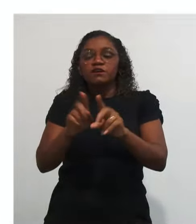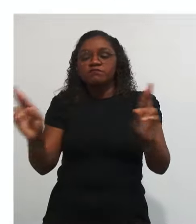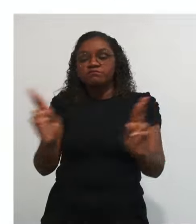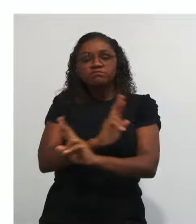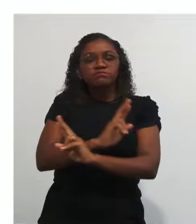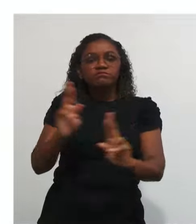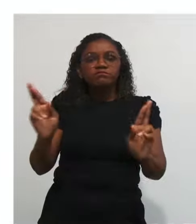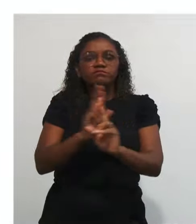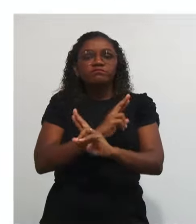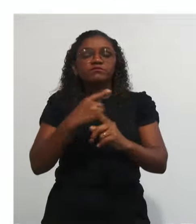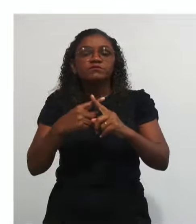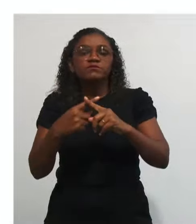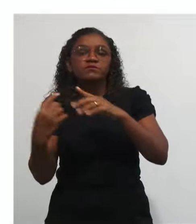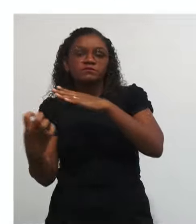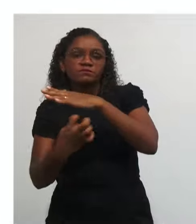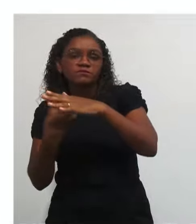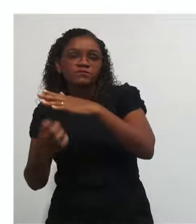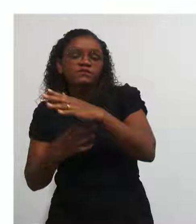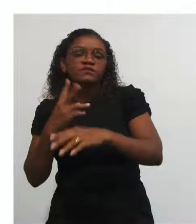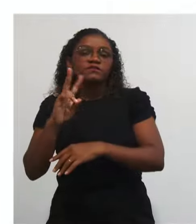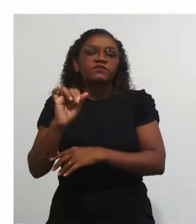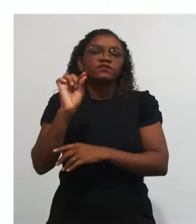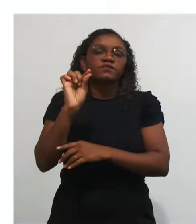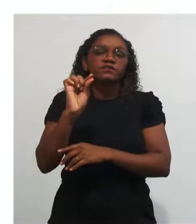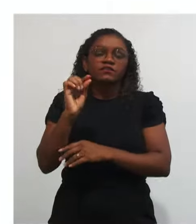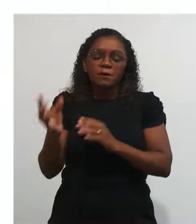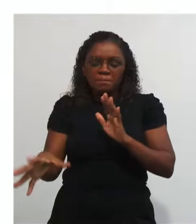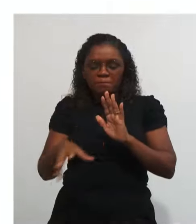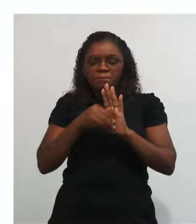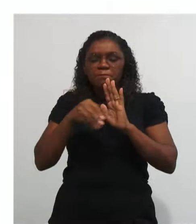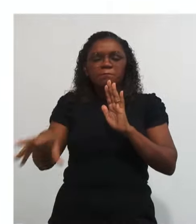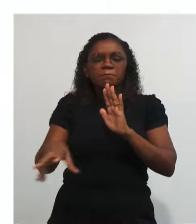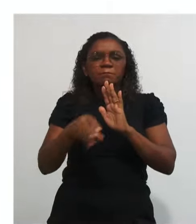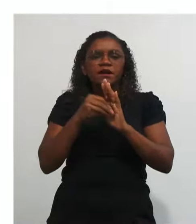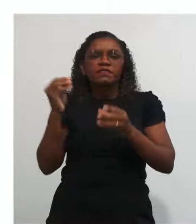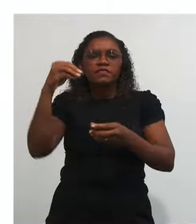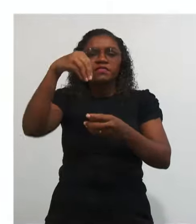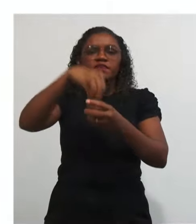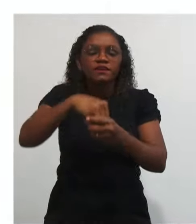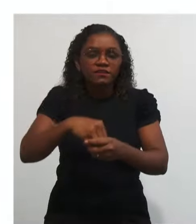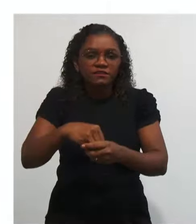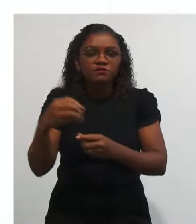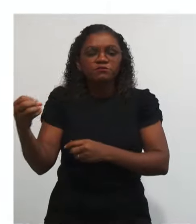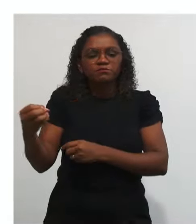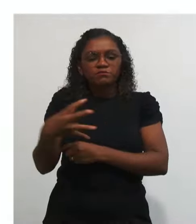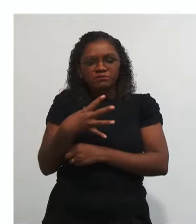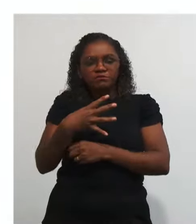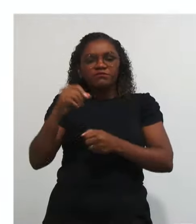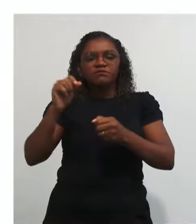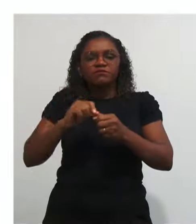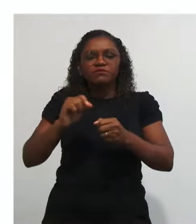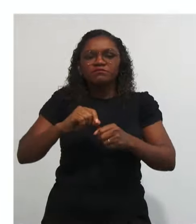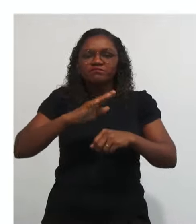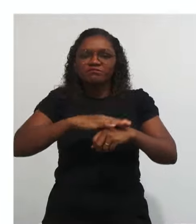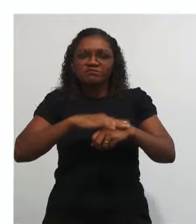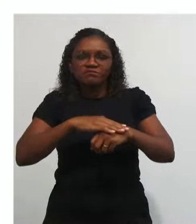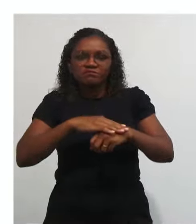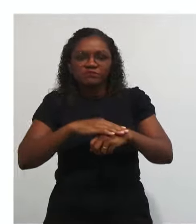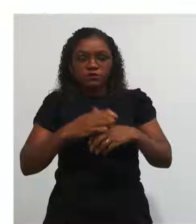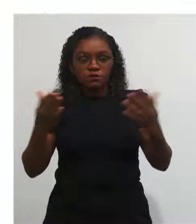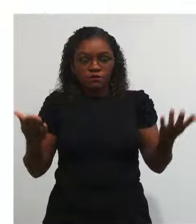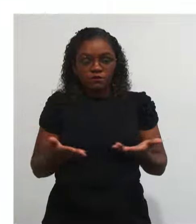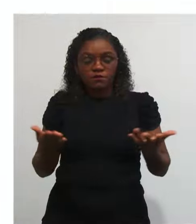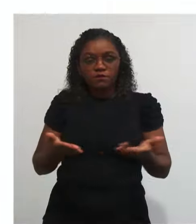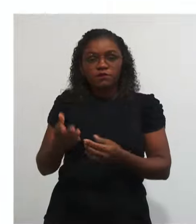as empresas possam implementar em suas operações E aí nós vamos ver algumas desses exemplos né alguns exemplos